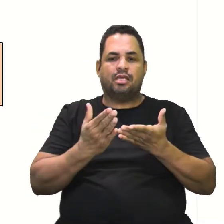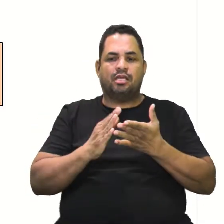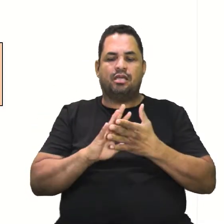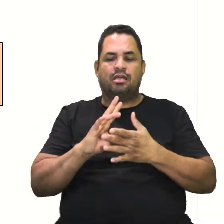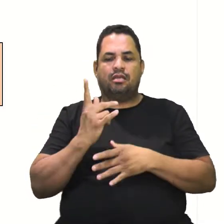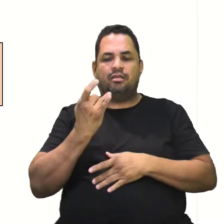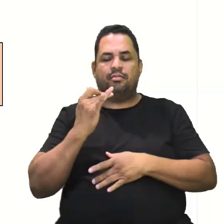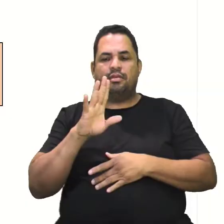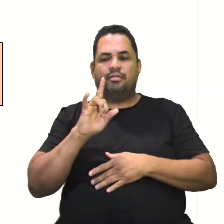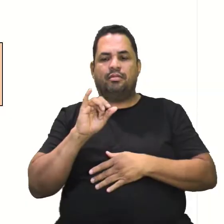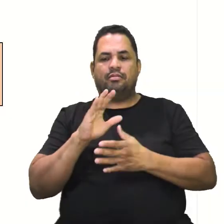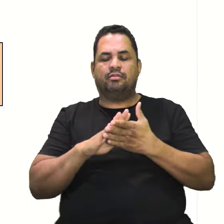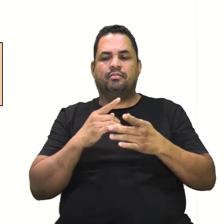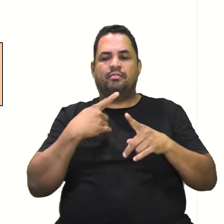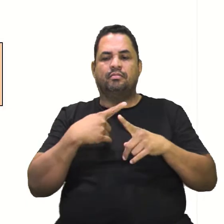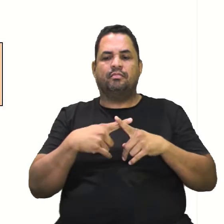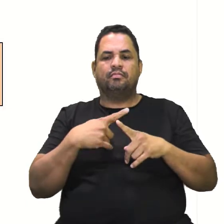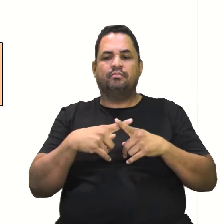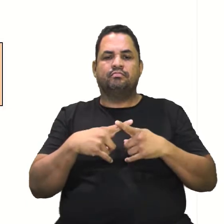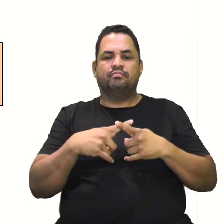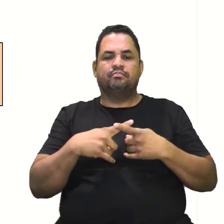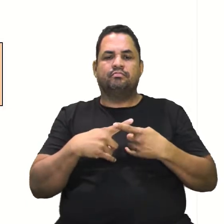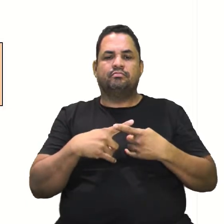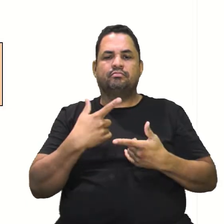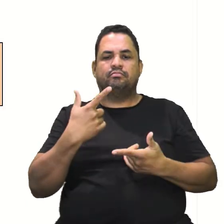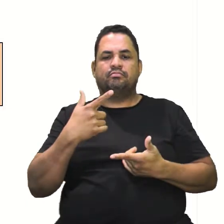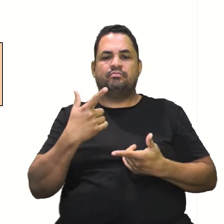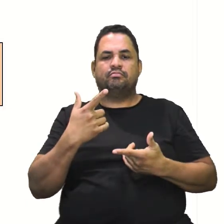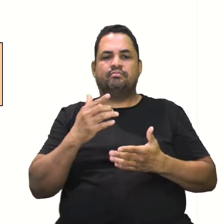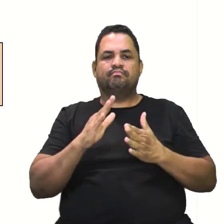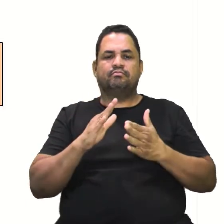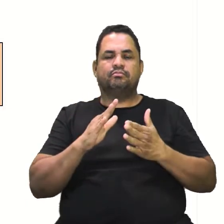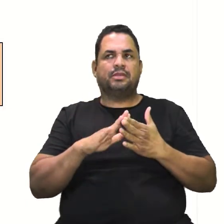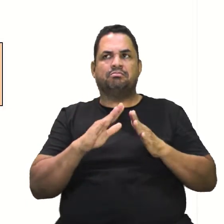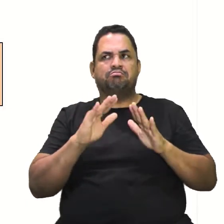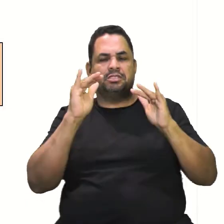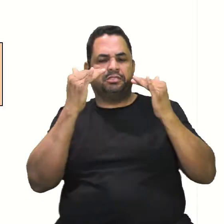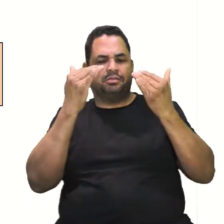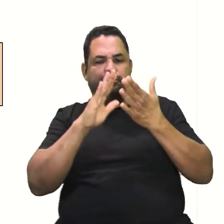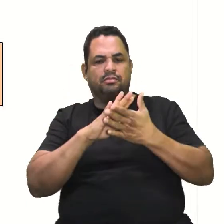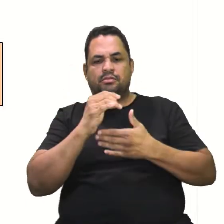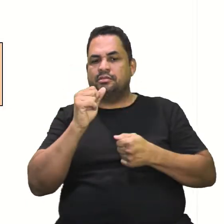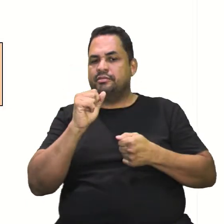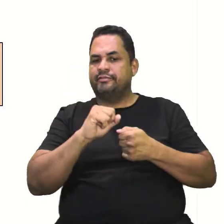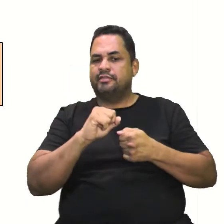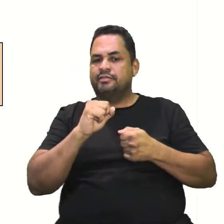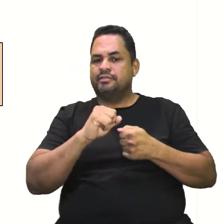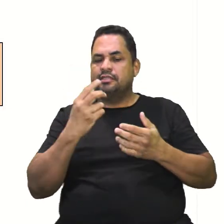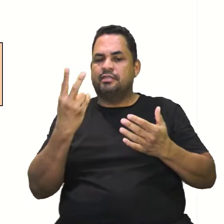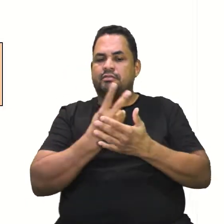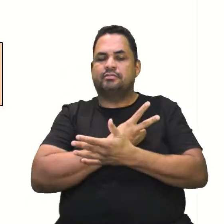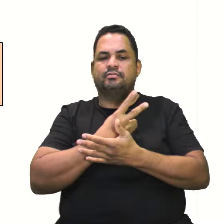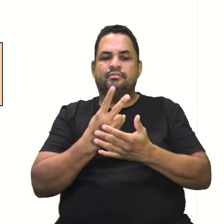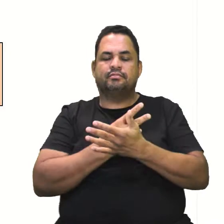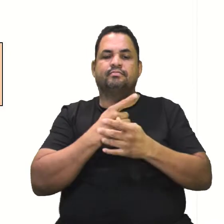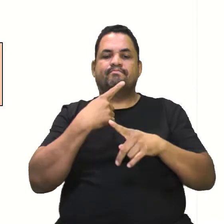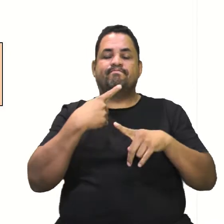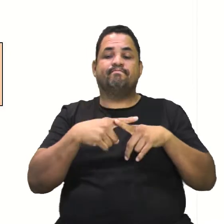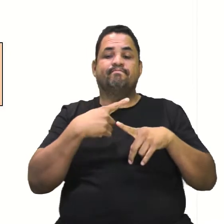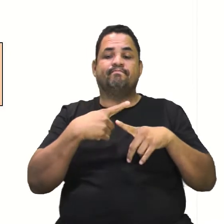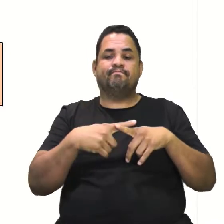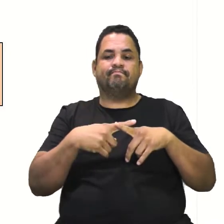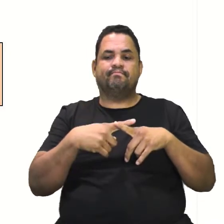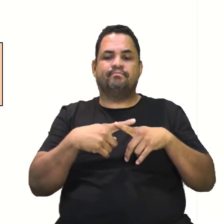questão da Marquesa, porque ela, num ato de desatento, você resolve errado. Você faz errado